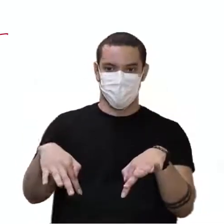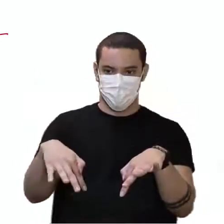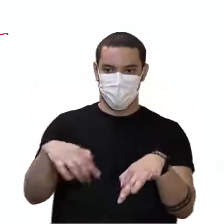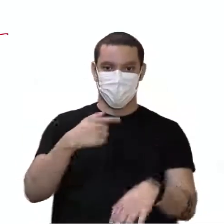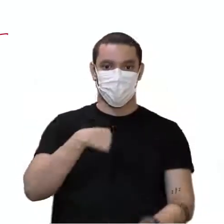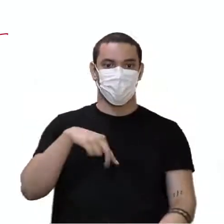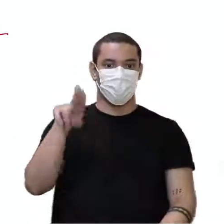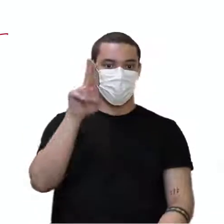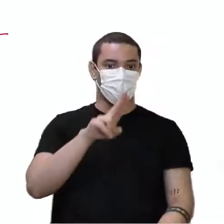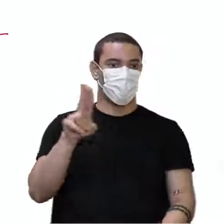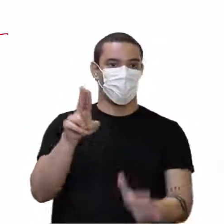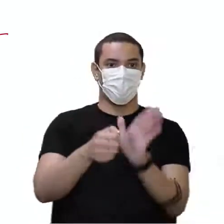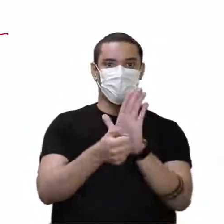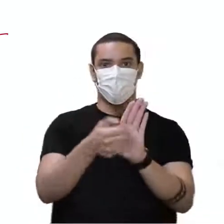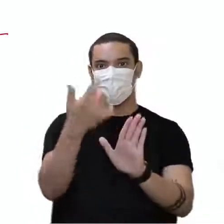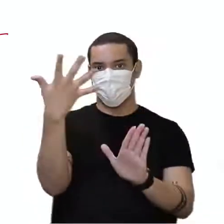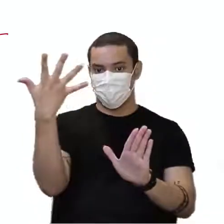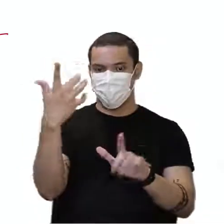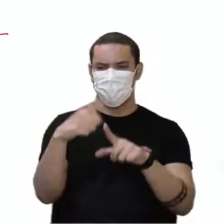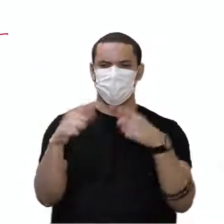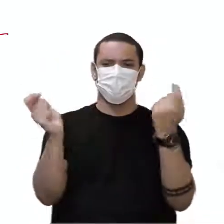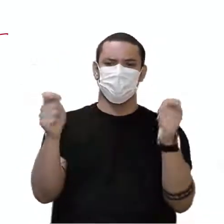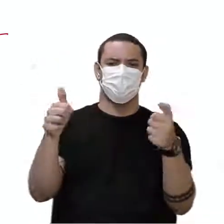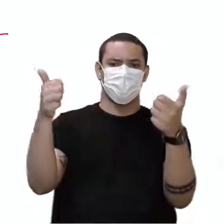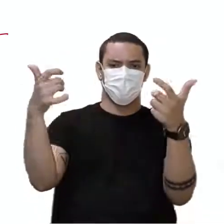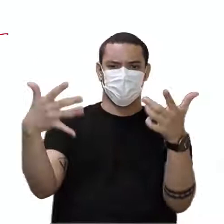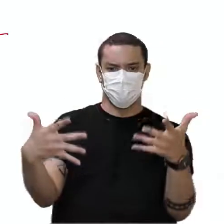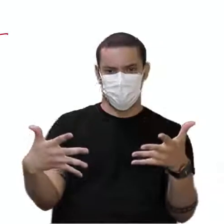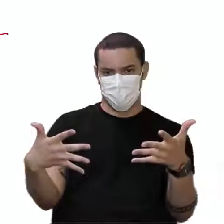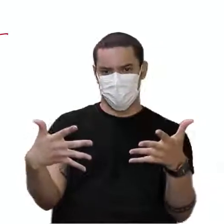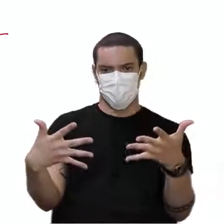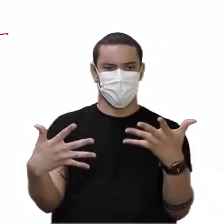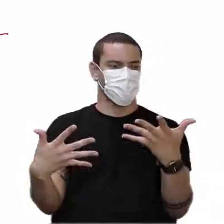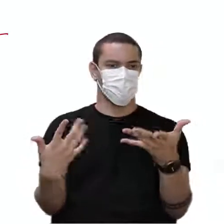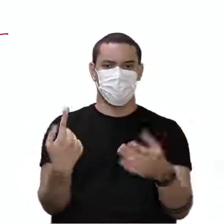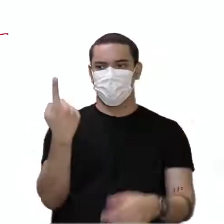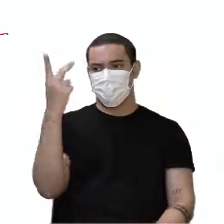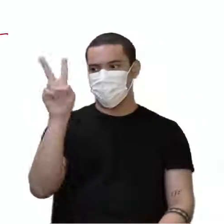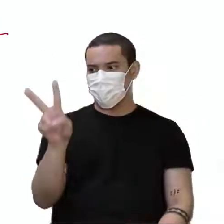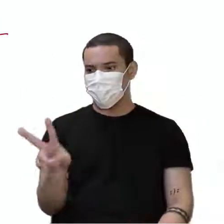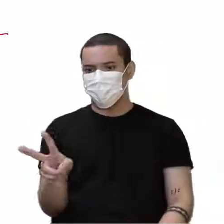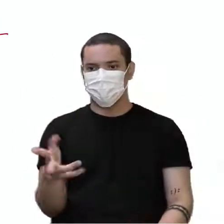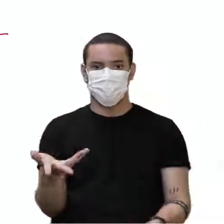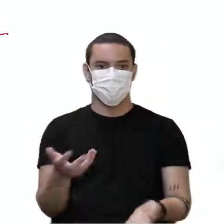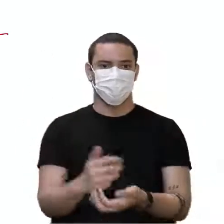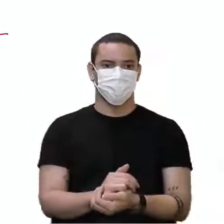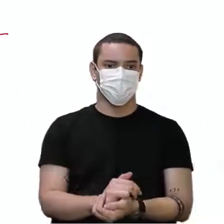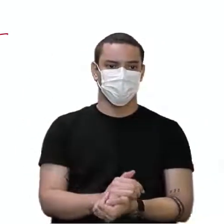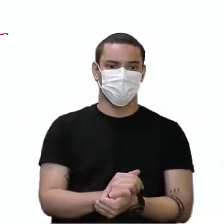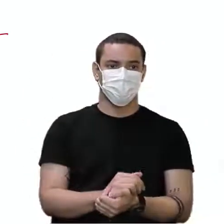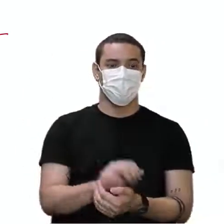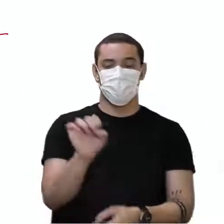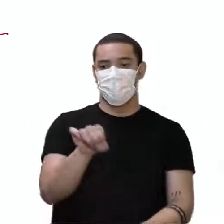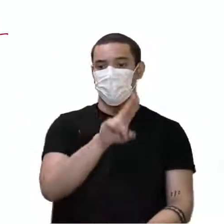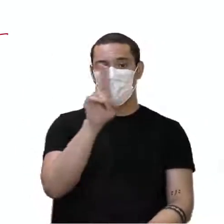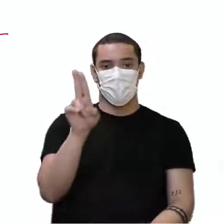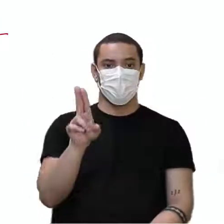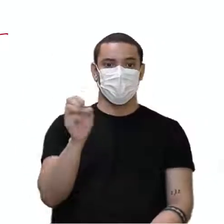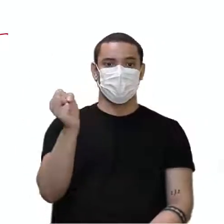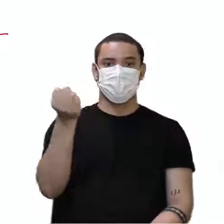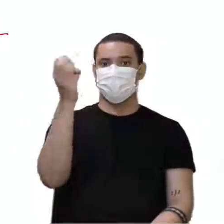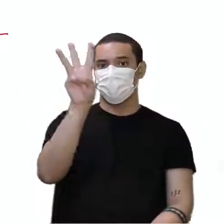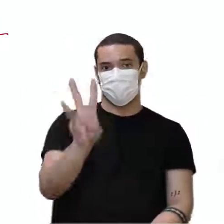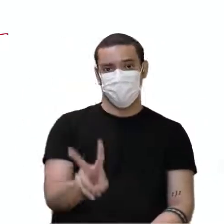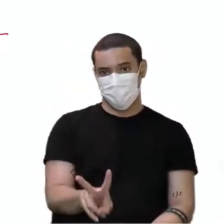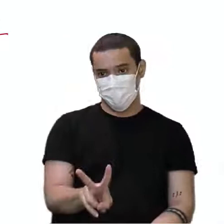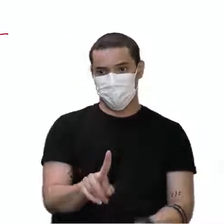usou muitas vezes. Ele poderia falar once, se só tivesse sido uma vez. Ele poderia falar 3 times, se fosse 3